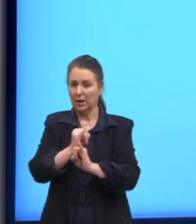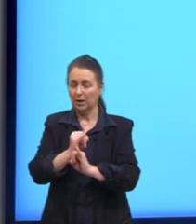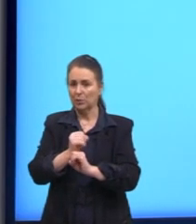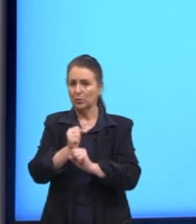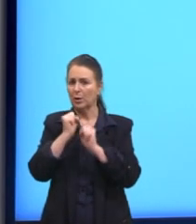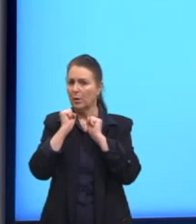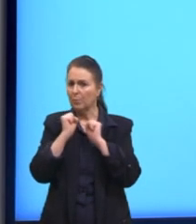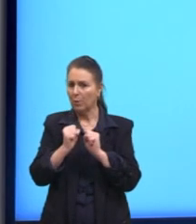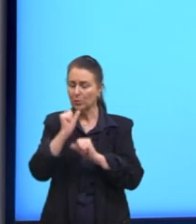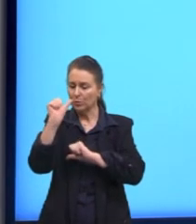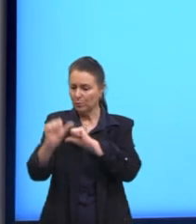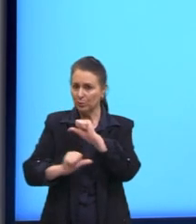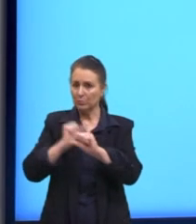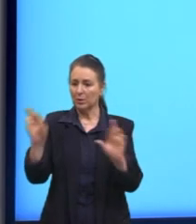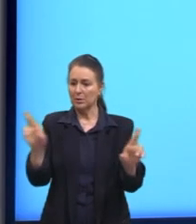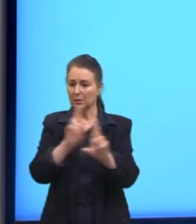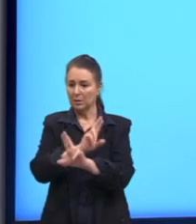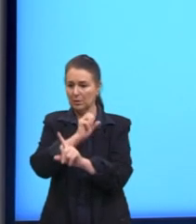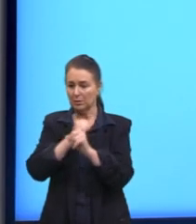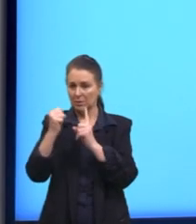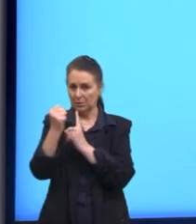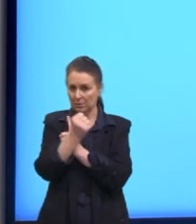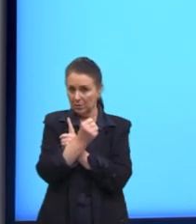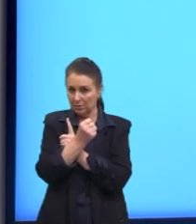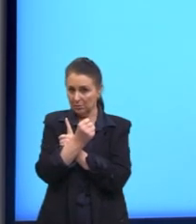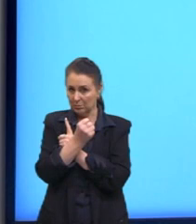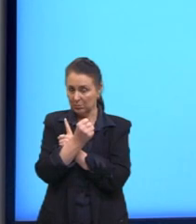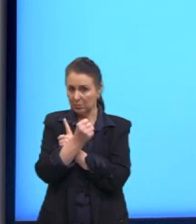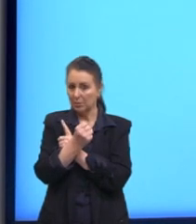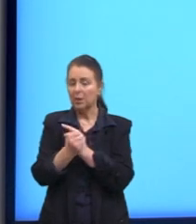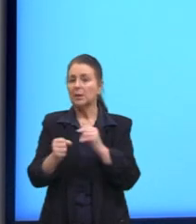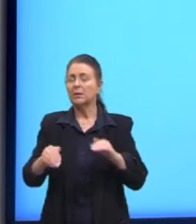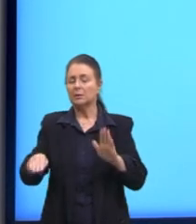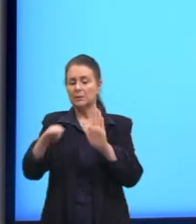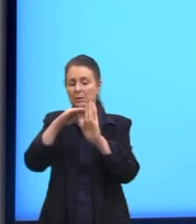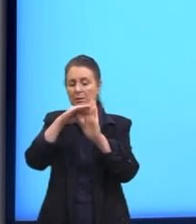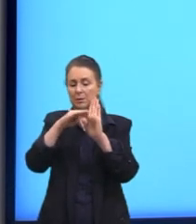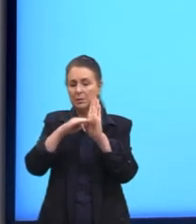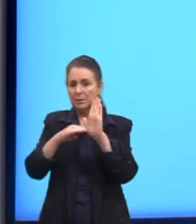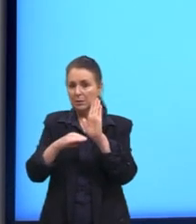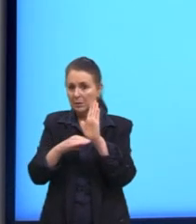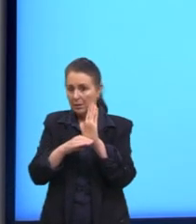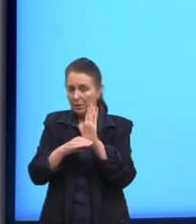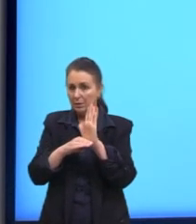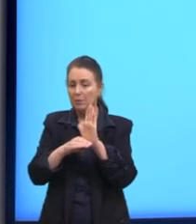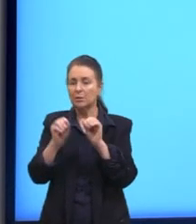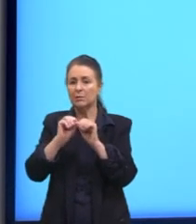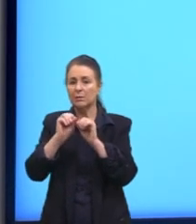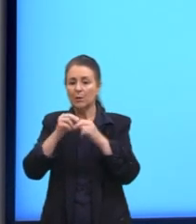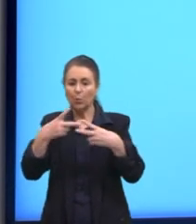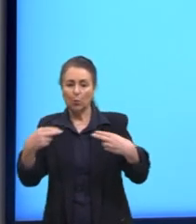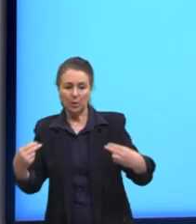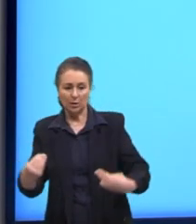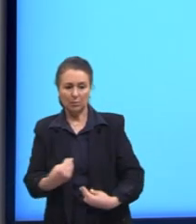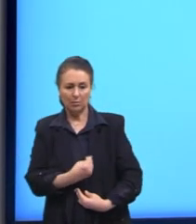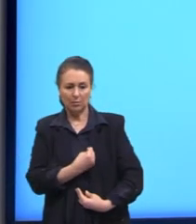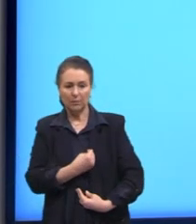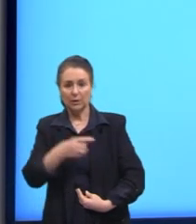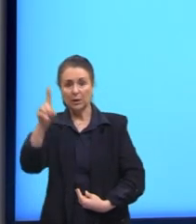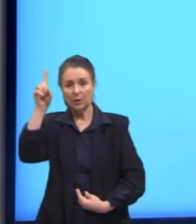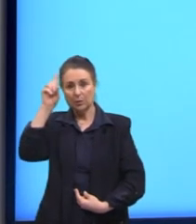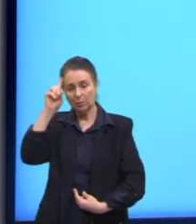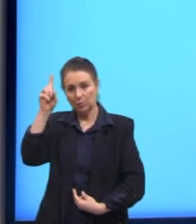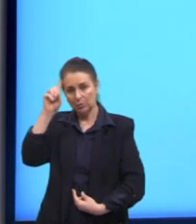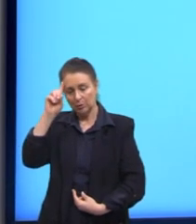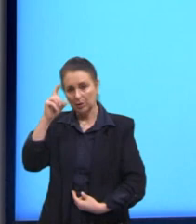possibilidade de modificar as relações sociais, na medida em que estabelece novos meios de realizar atividades cotidianas. A